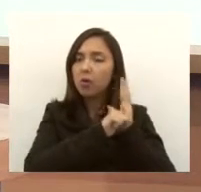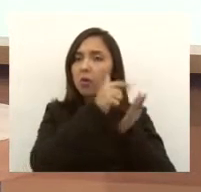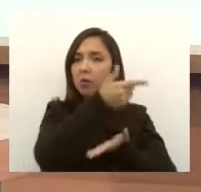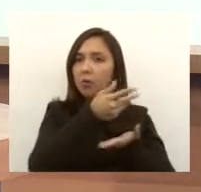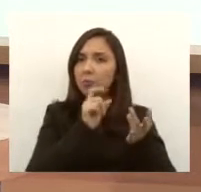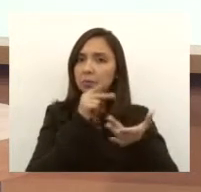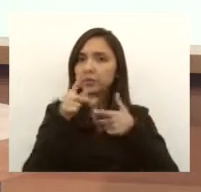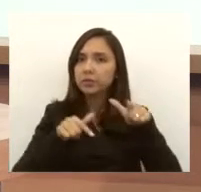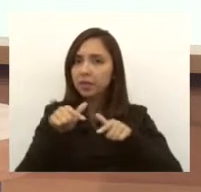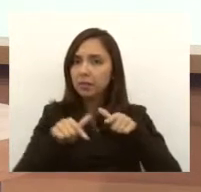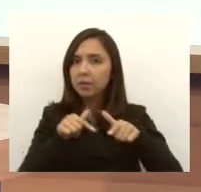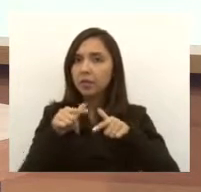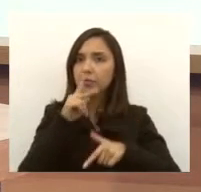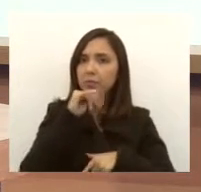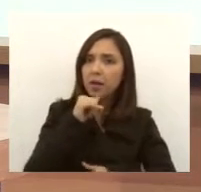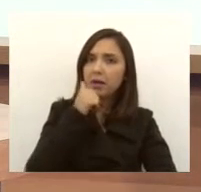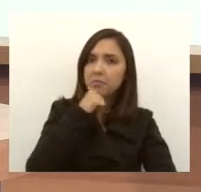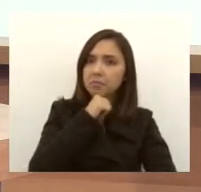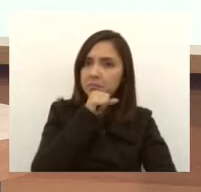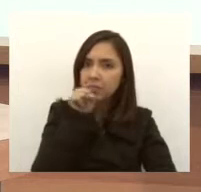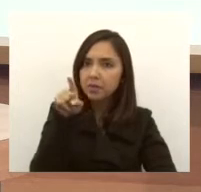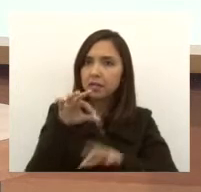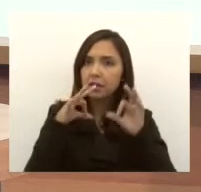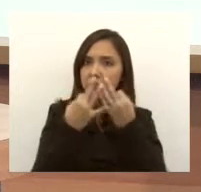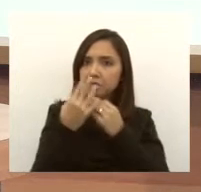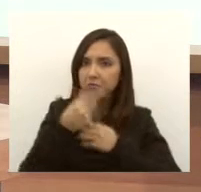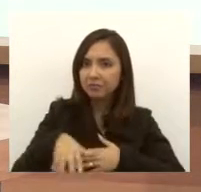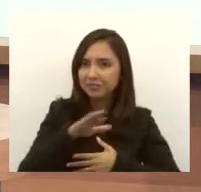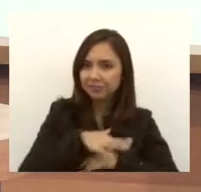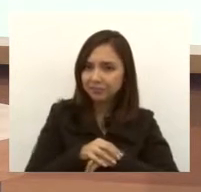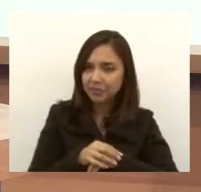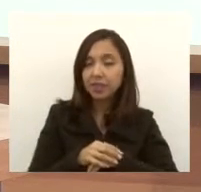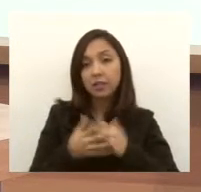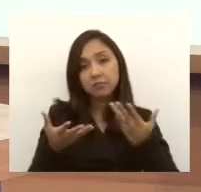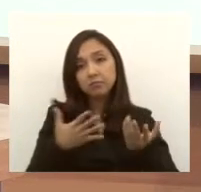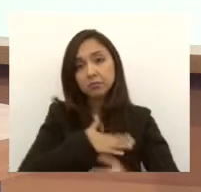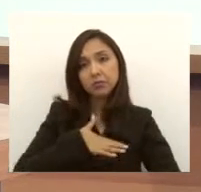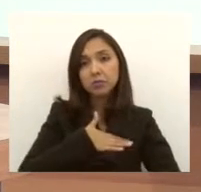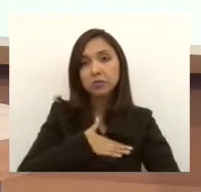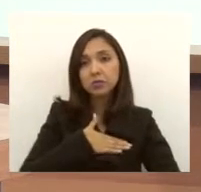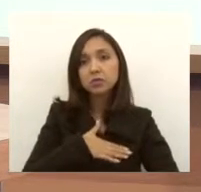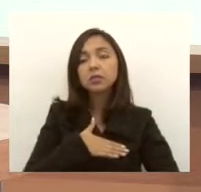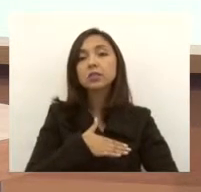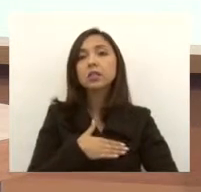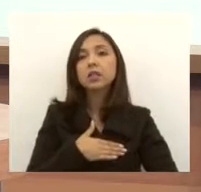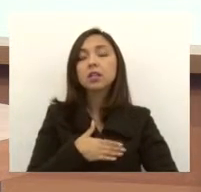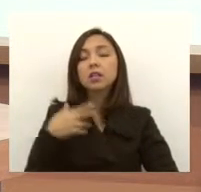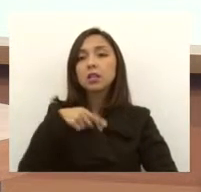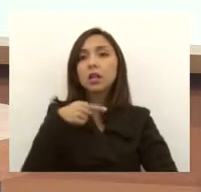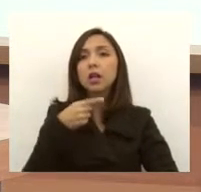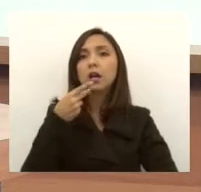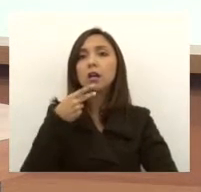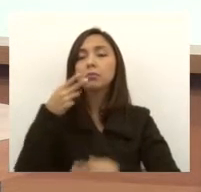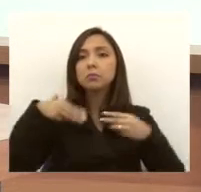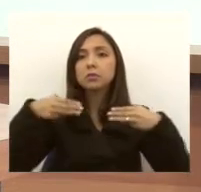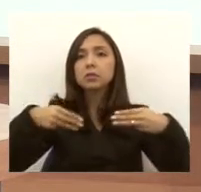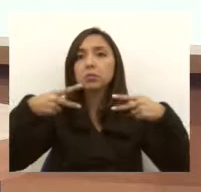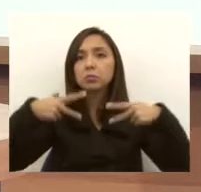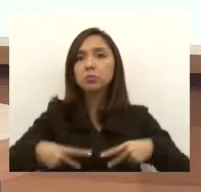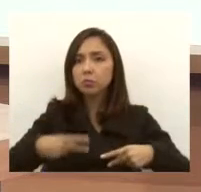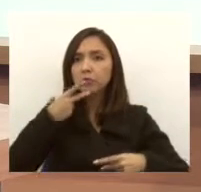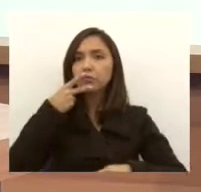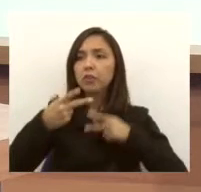os trabalhadores, os pais e mães de famílias ali. Então, eu gostaria que o Ministério Público se pronunciasse, gostaria que a imprensa